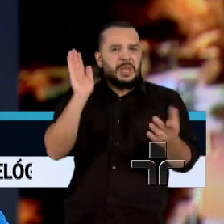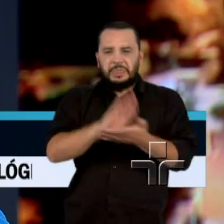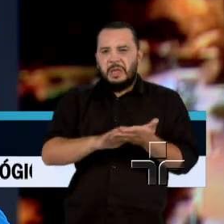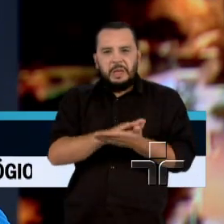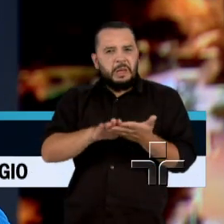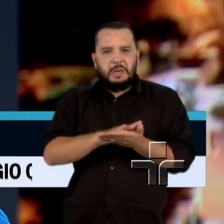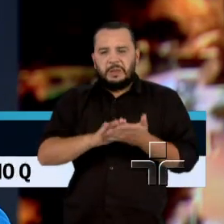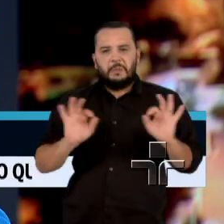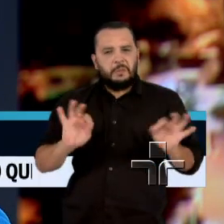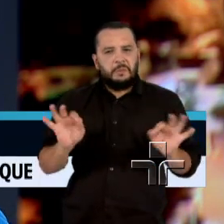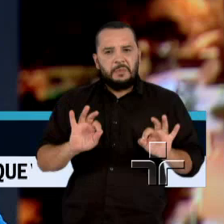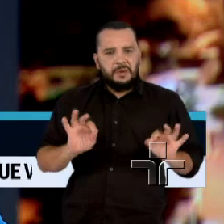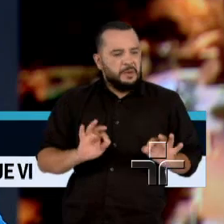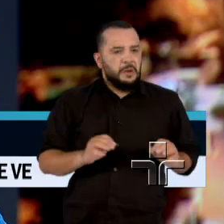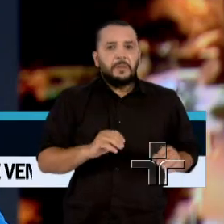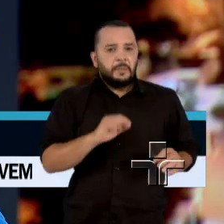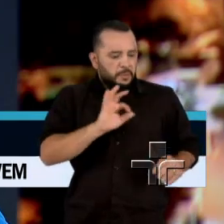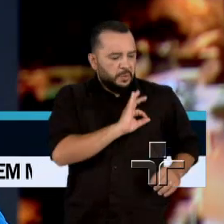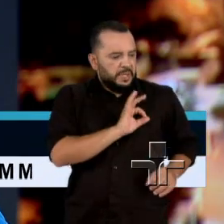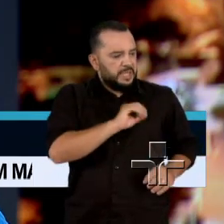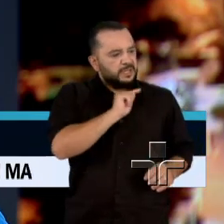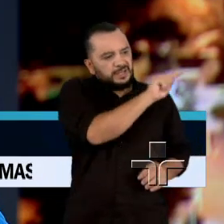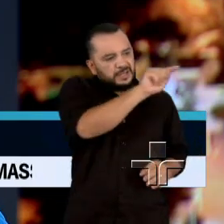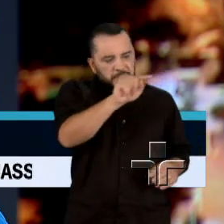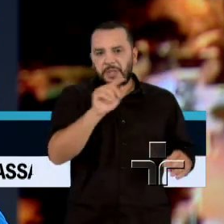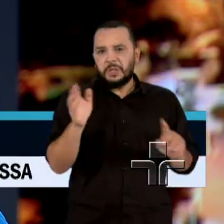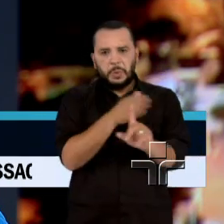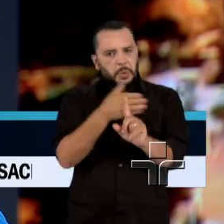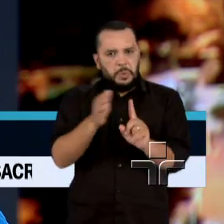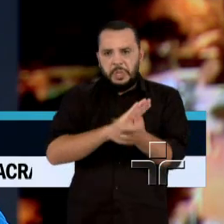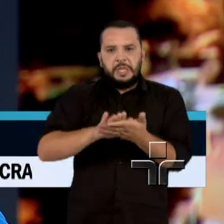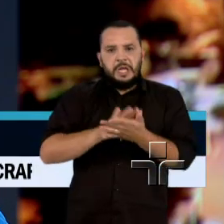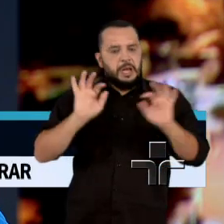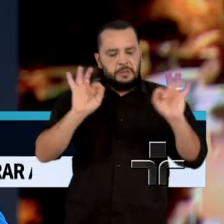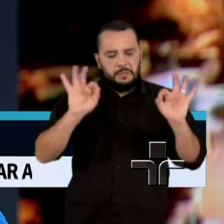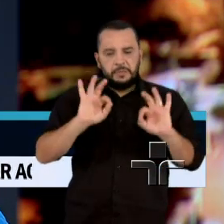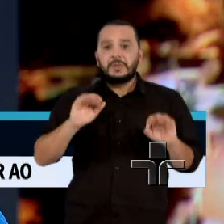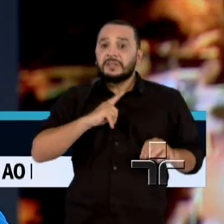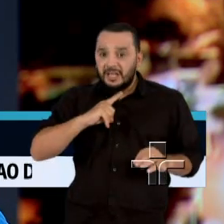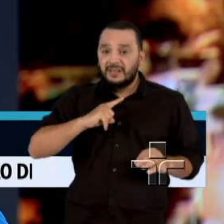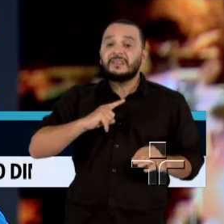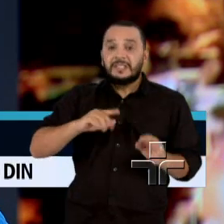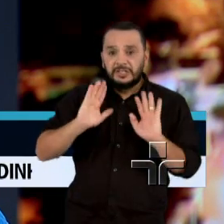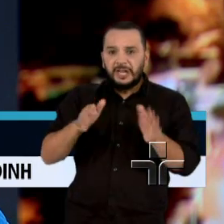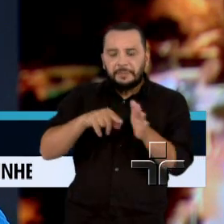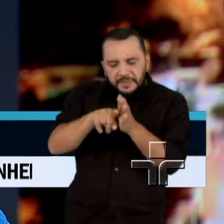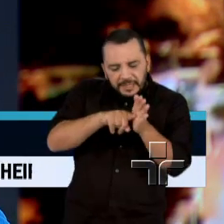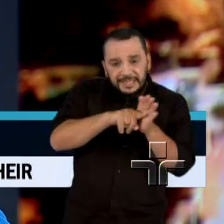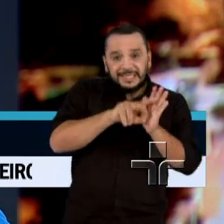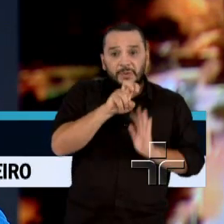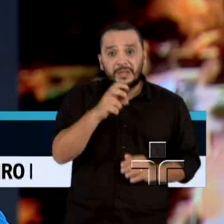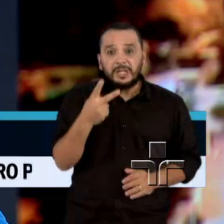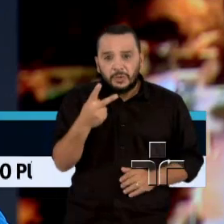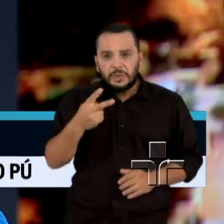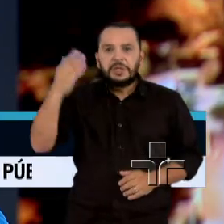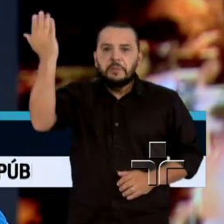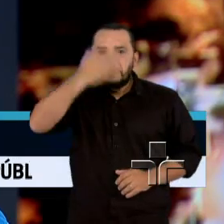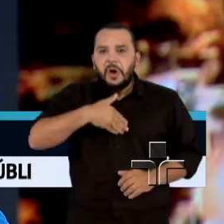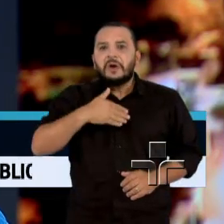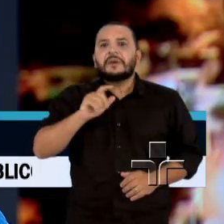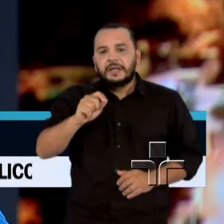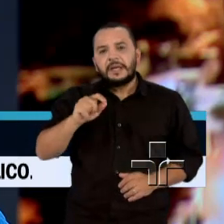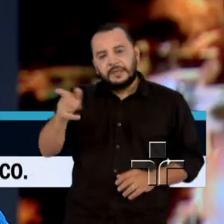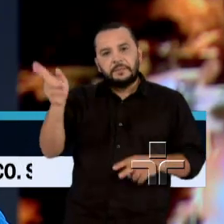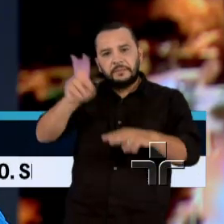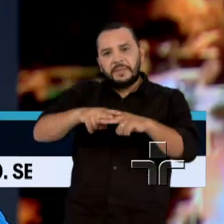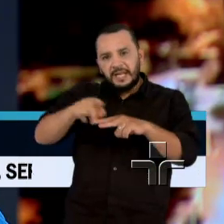ele e seus subordinados à época. Também informou que foram feitos 52 laudos periciais que todos comprovaram que os presos